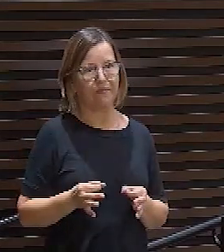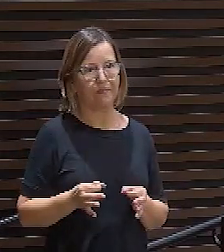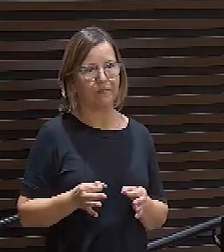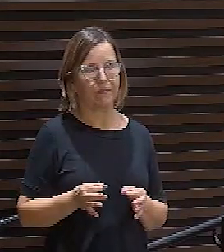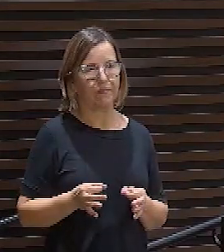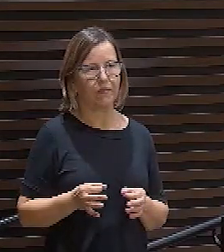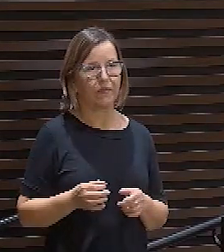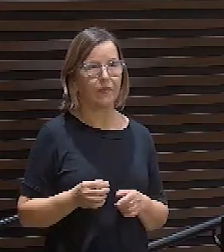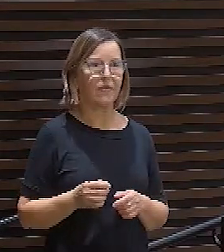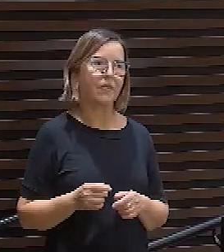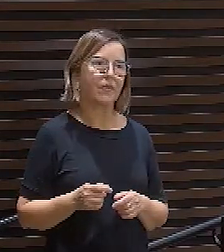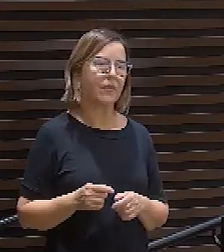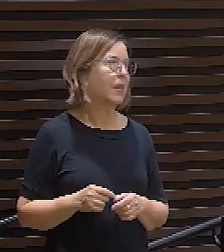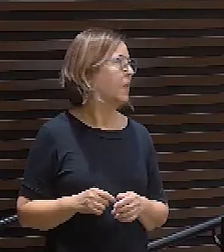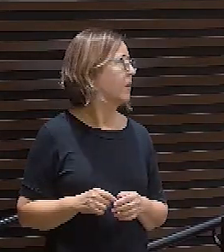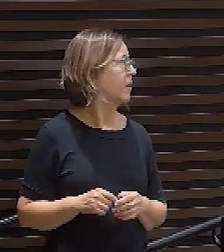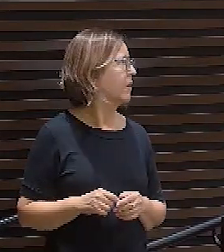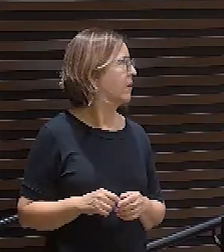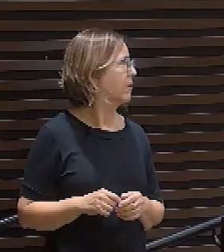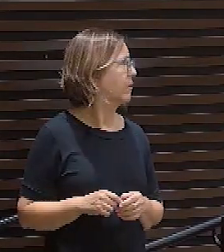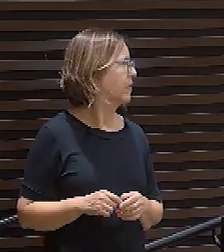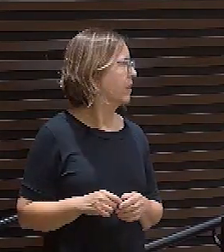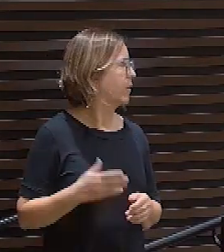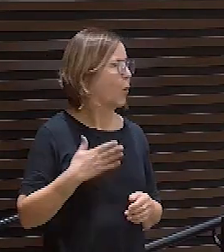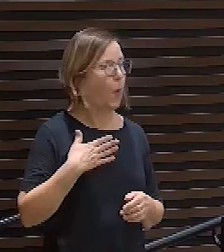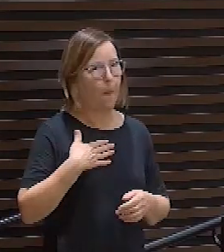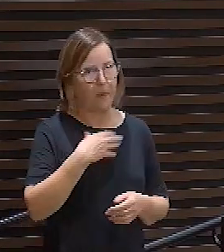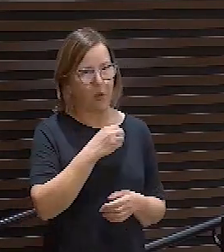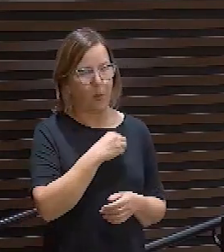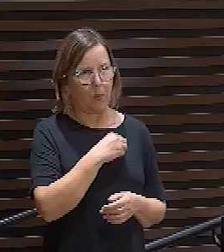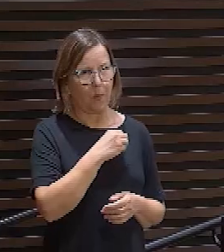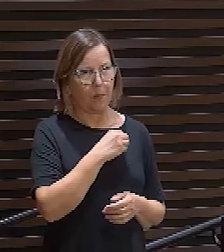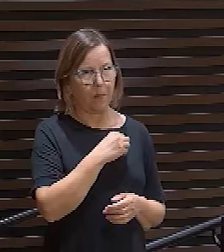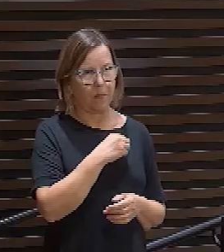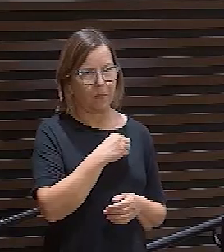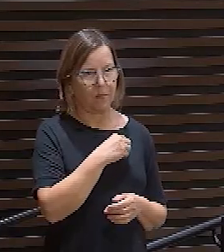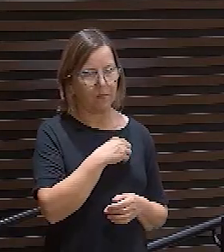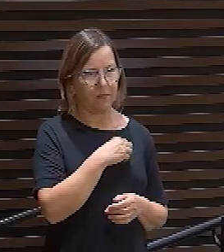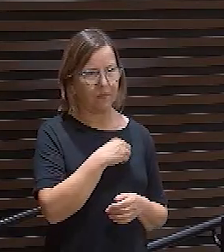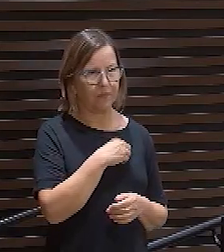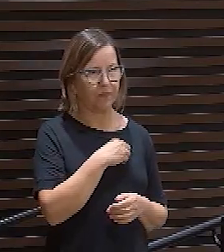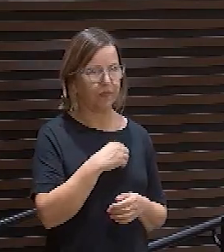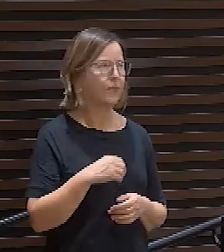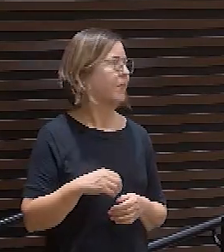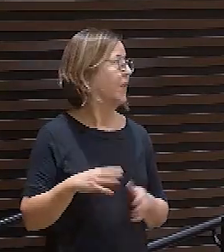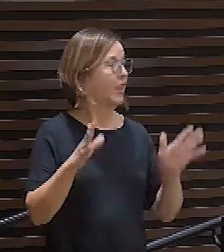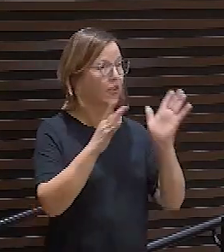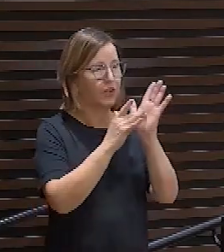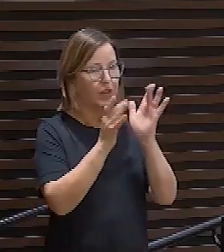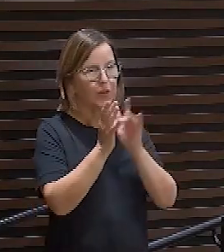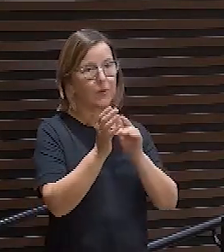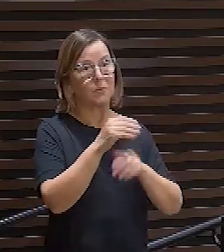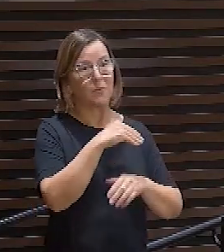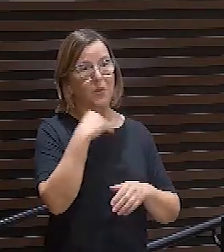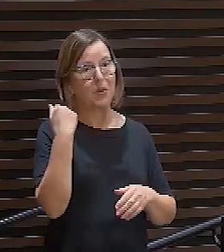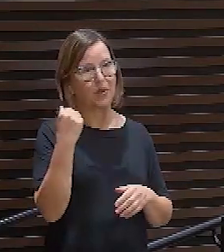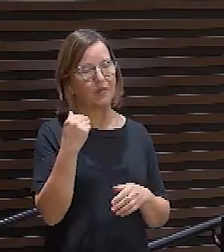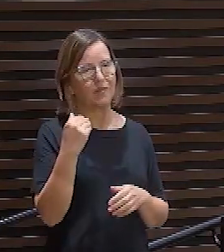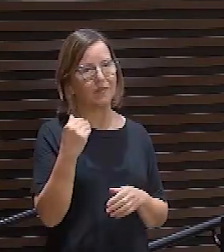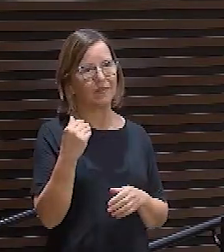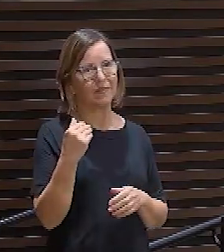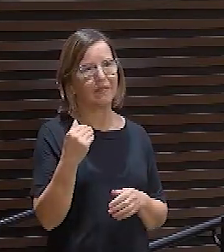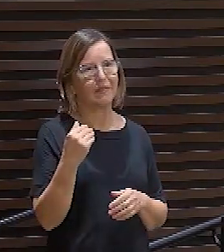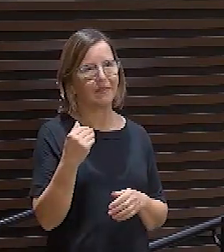o meu velho homem, o meu pecador, eu morri naquela cruz. E eu